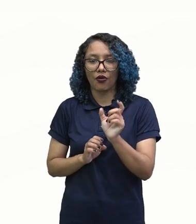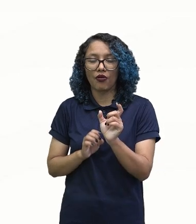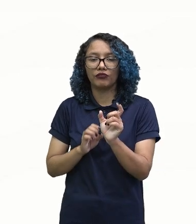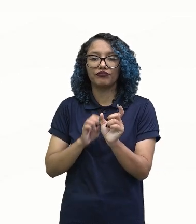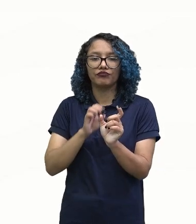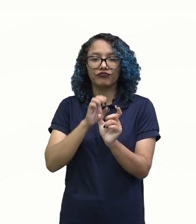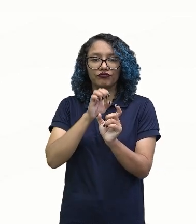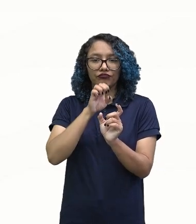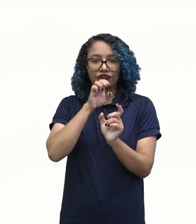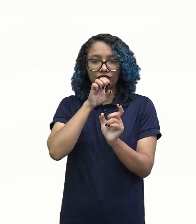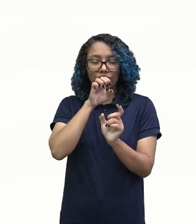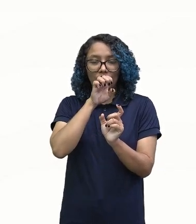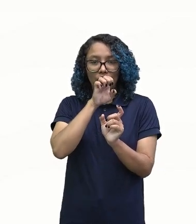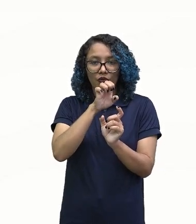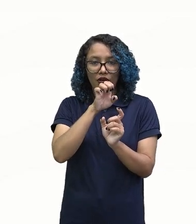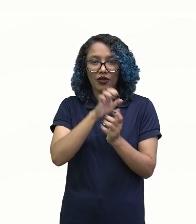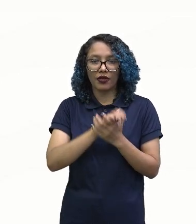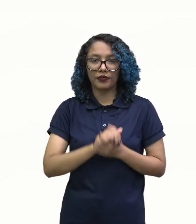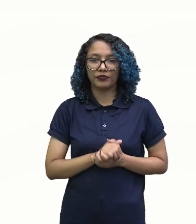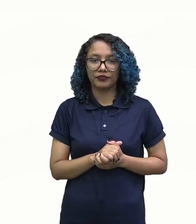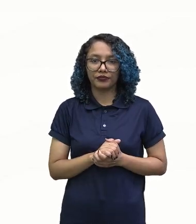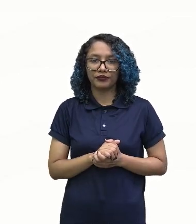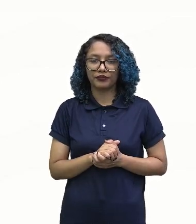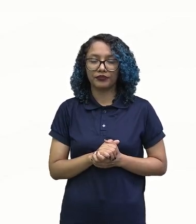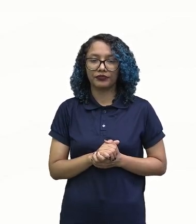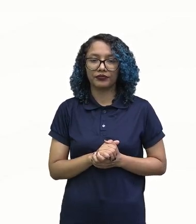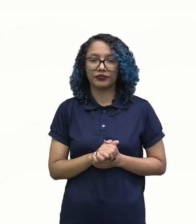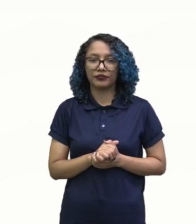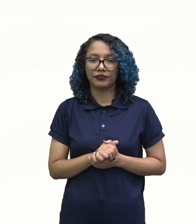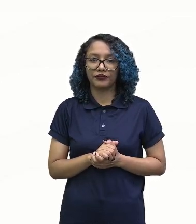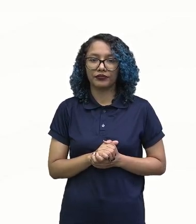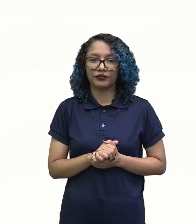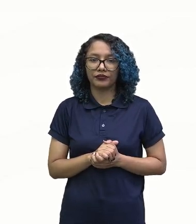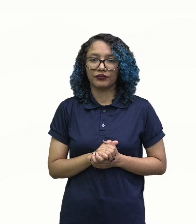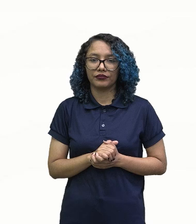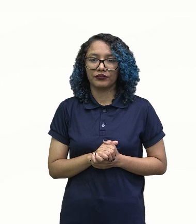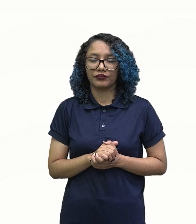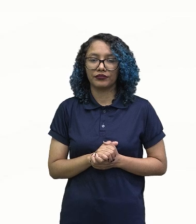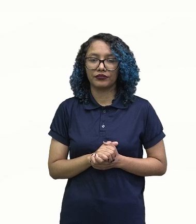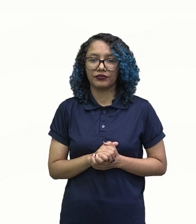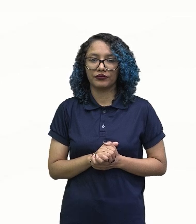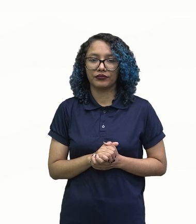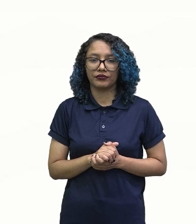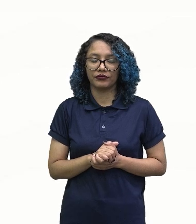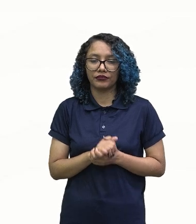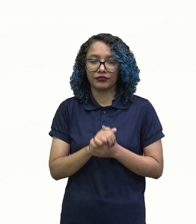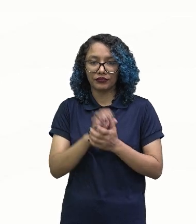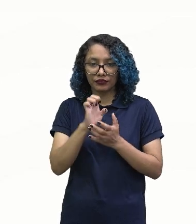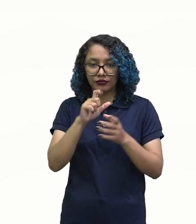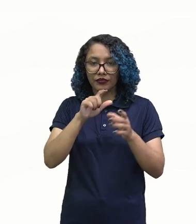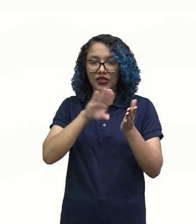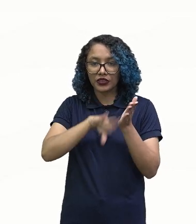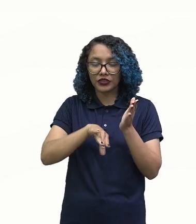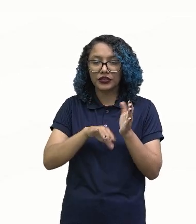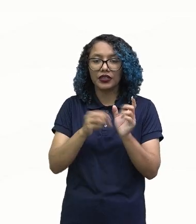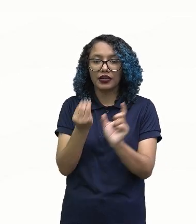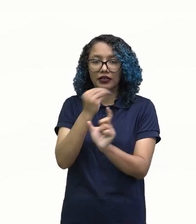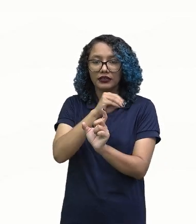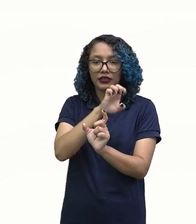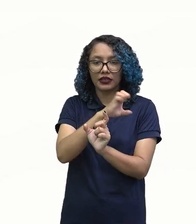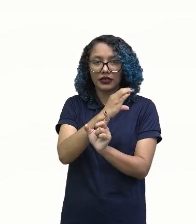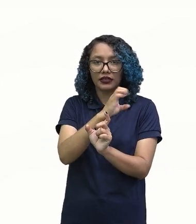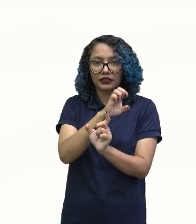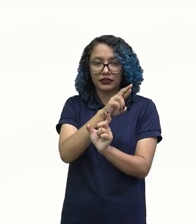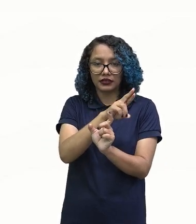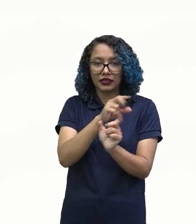justamente acrescentar aqui o EC. E o em é o prefixo que se adiciona à palavra